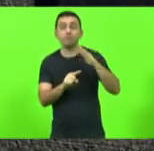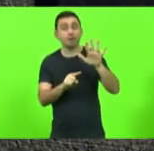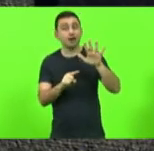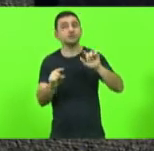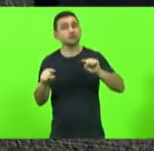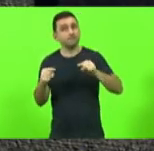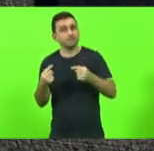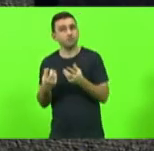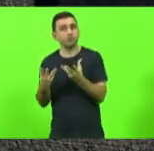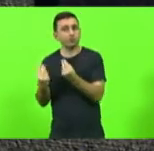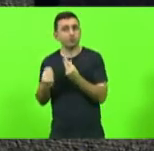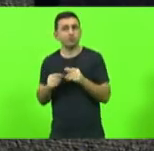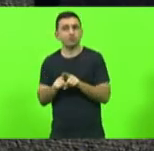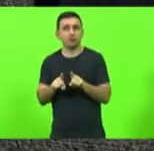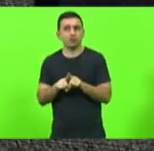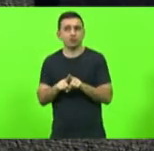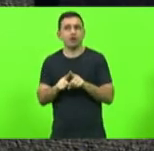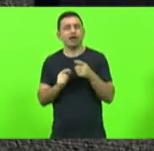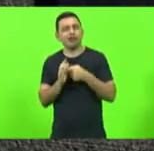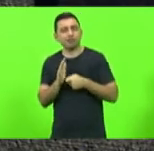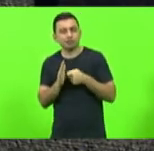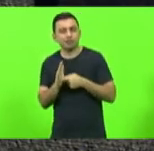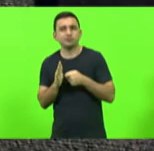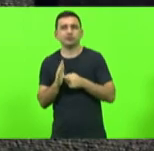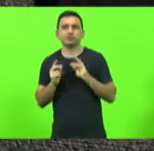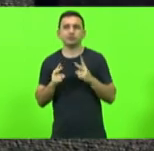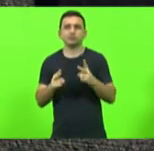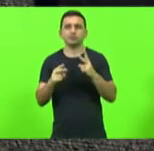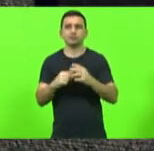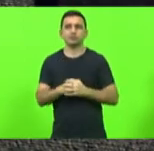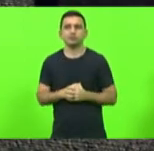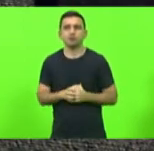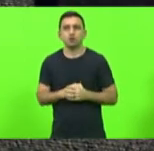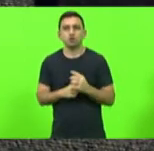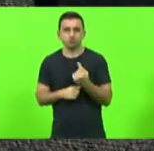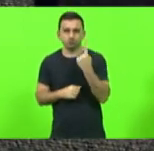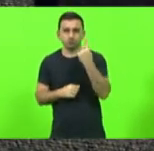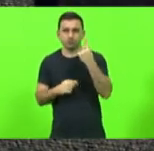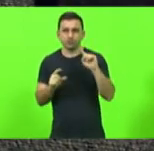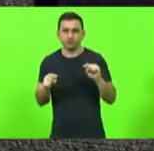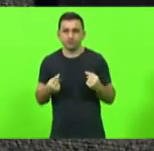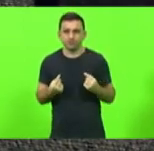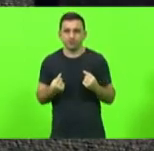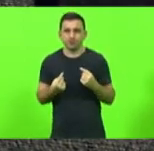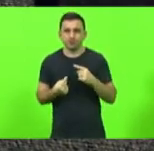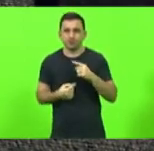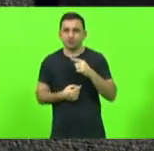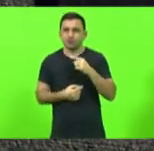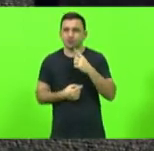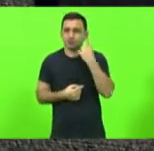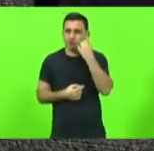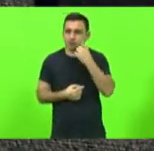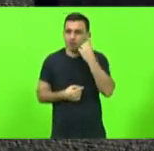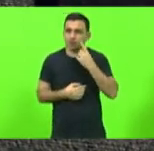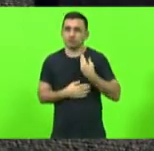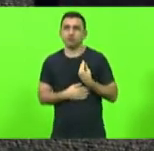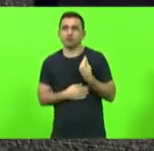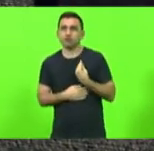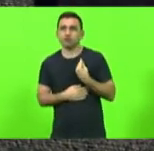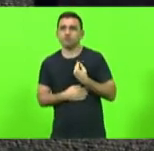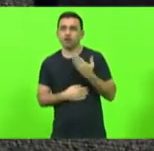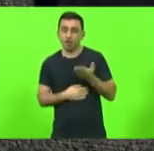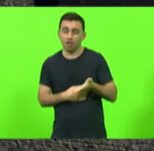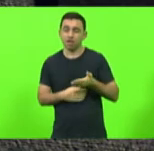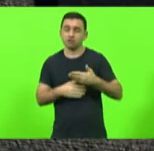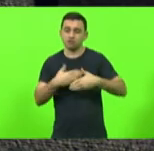desafios. E a luta continua. Um desses desafios, deputada, todos aqui presentes, é a construção de uma